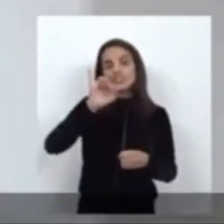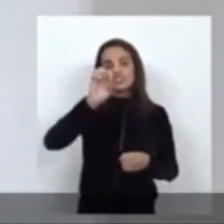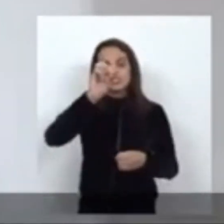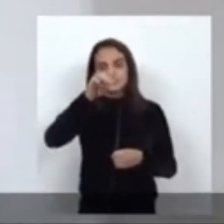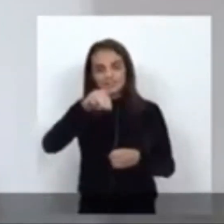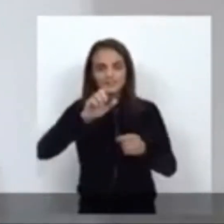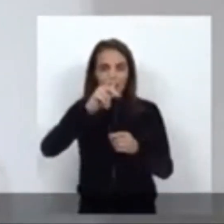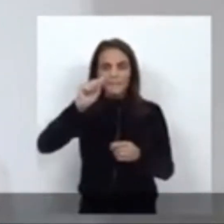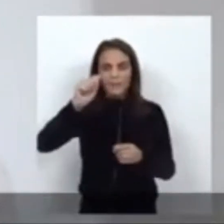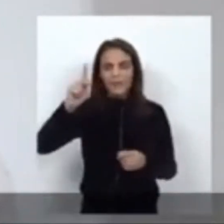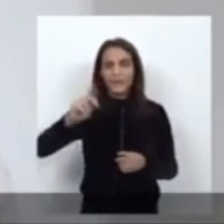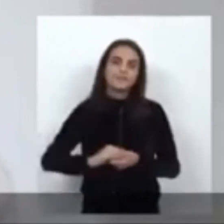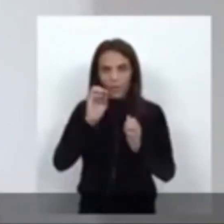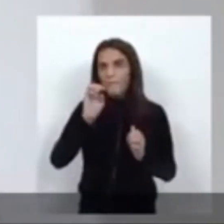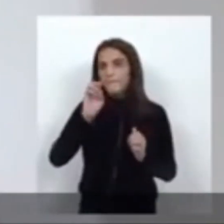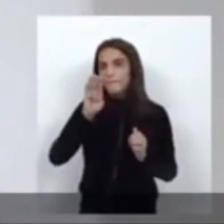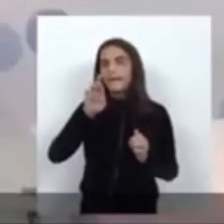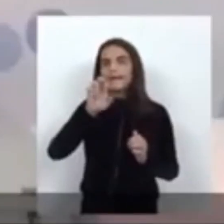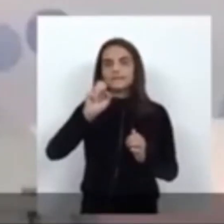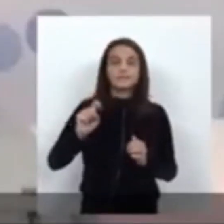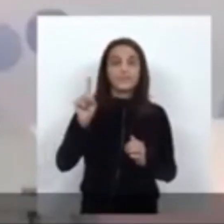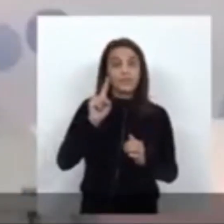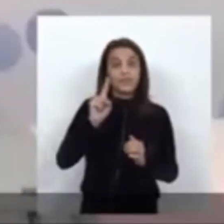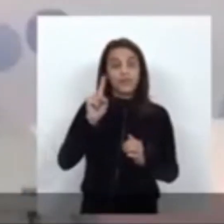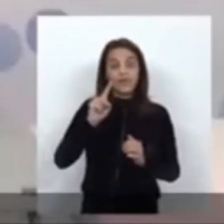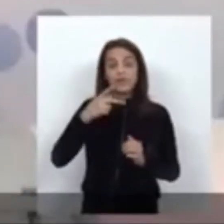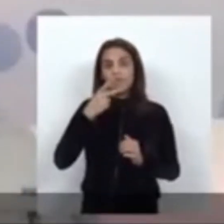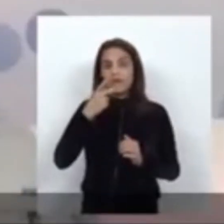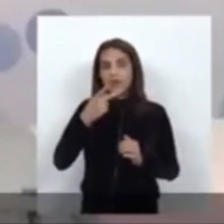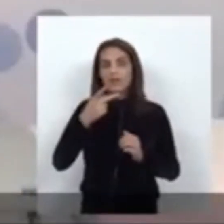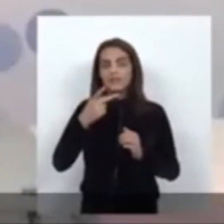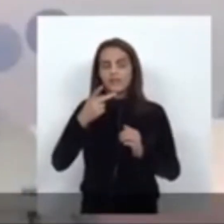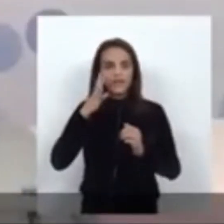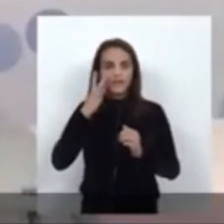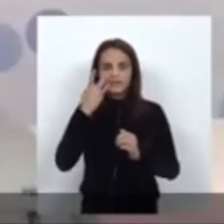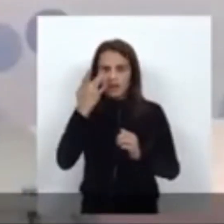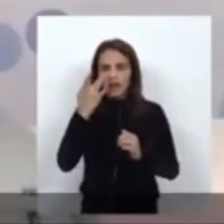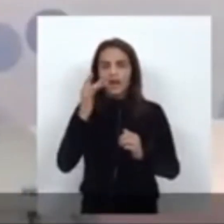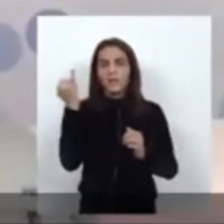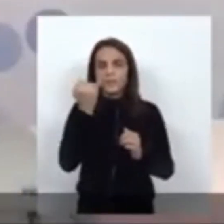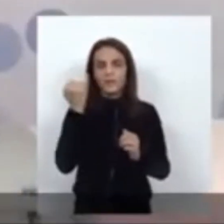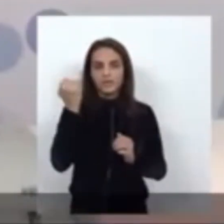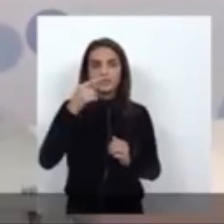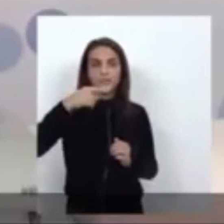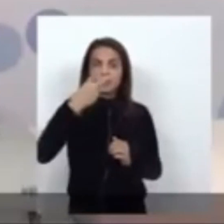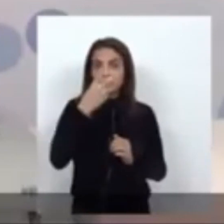aí esse trabalho com vocês. Eu quero destacar só essa questão importante, né? Pensando que de